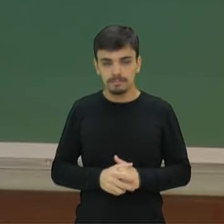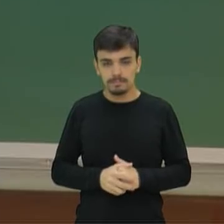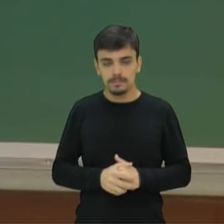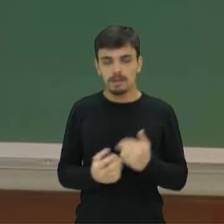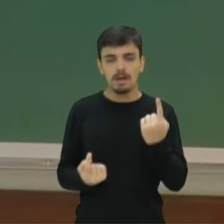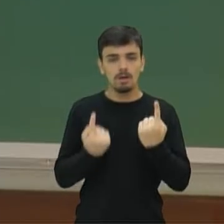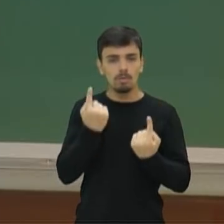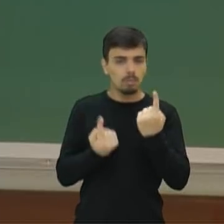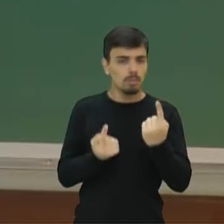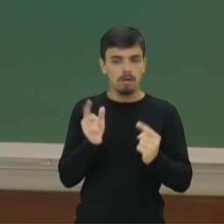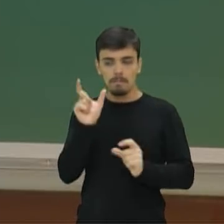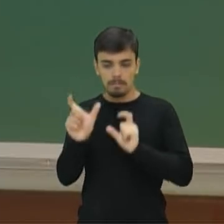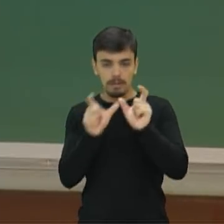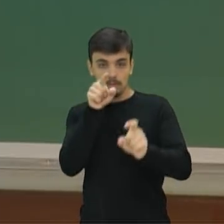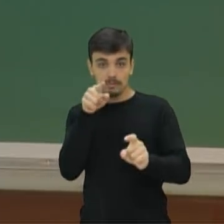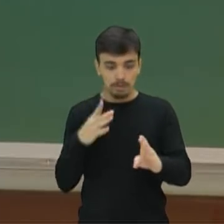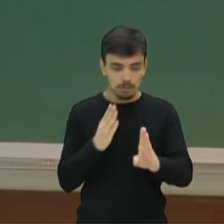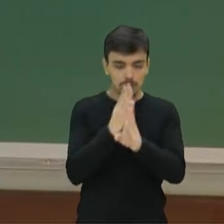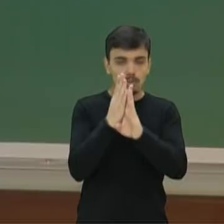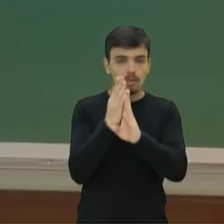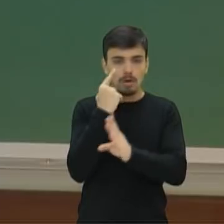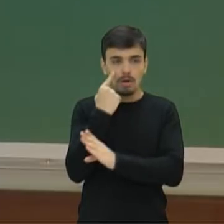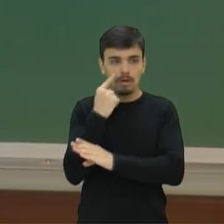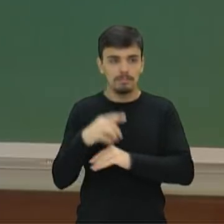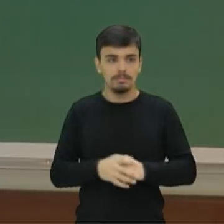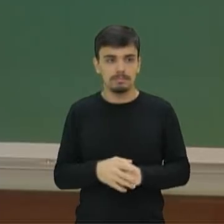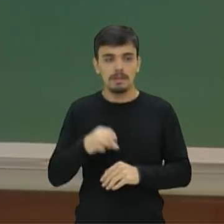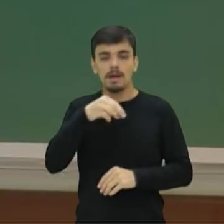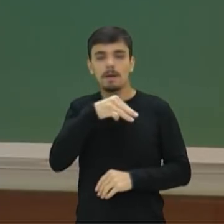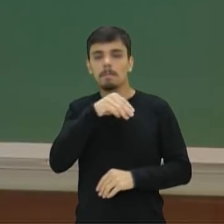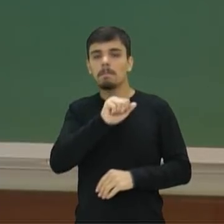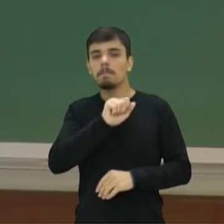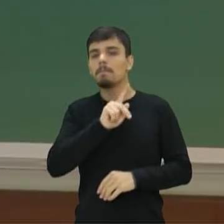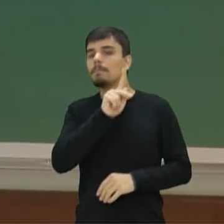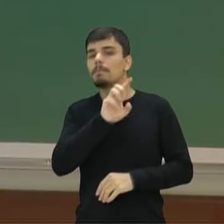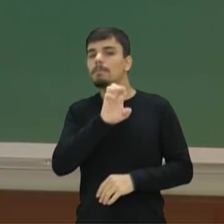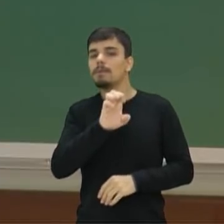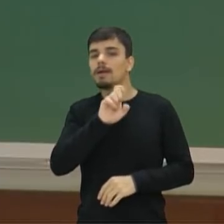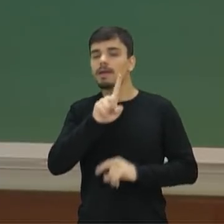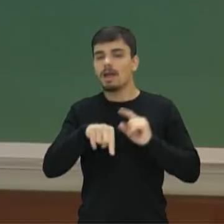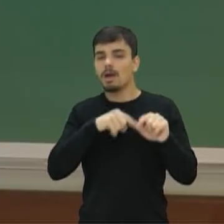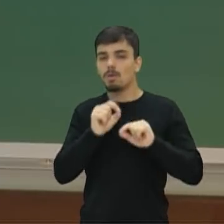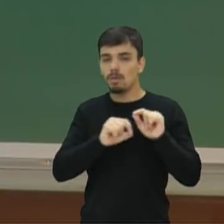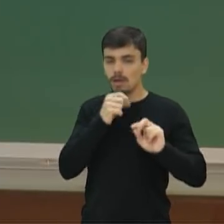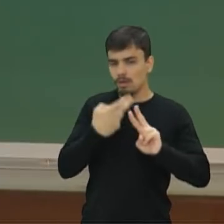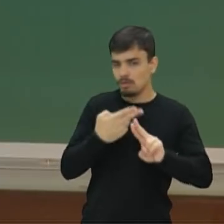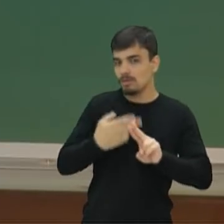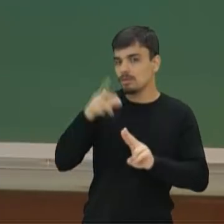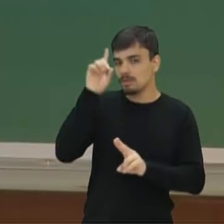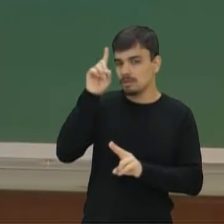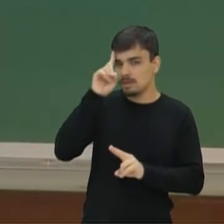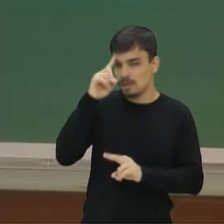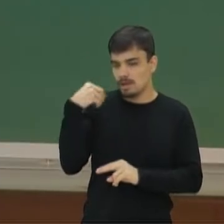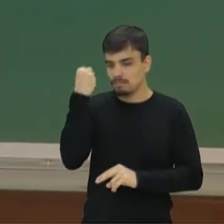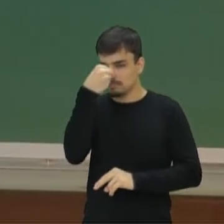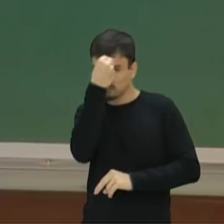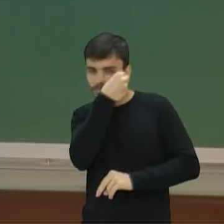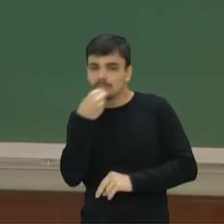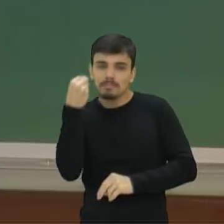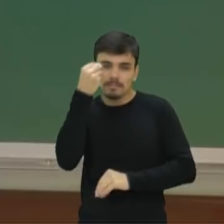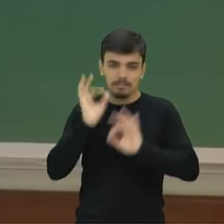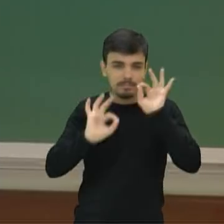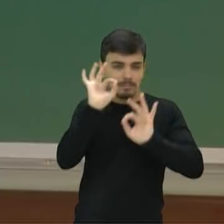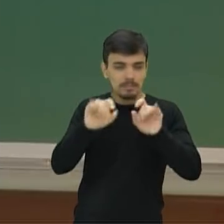Quais as palavras que você achou então? Olha lá. Make, né? O make eu uso no meu dia a dia, um make-up,